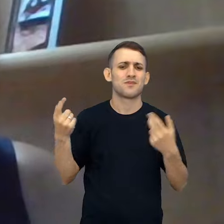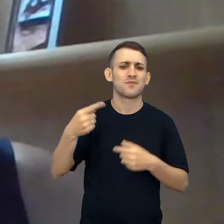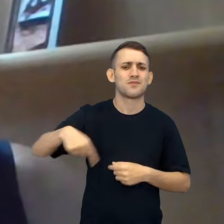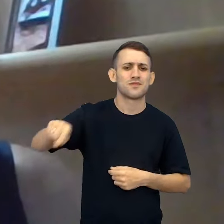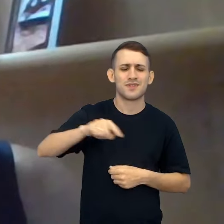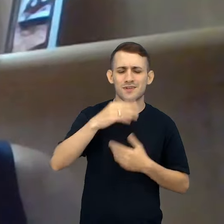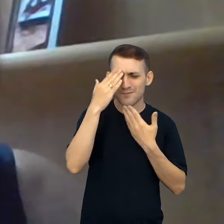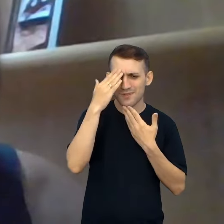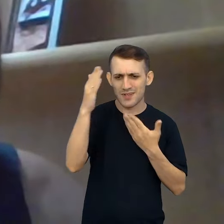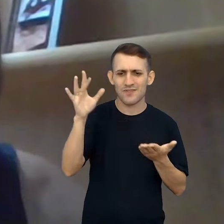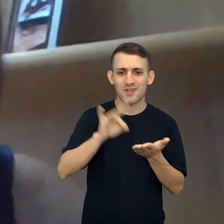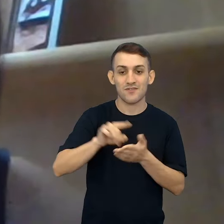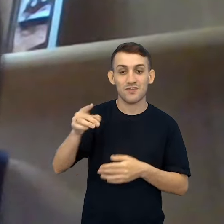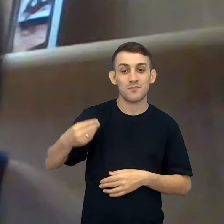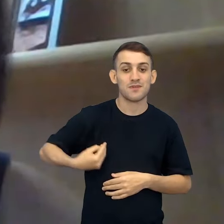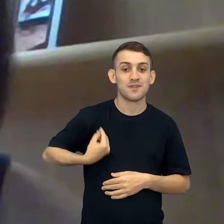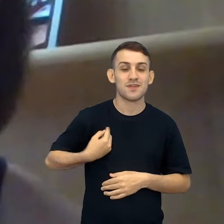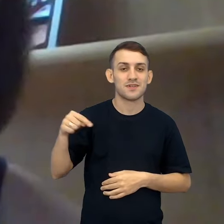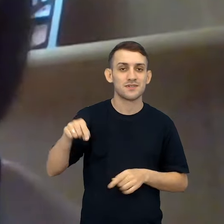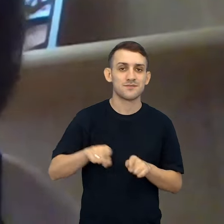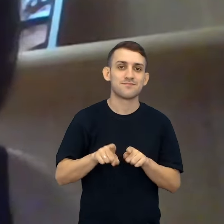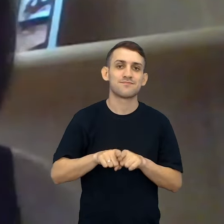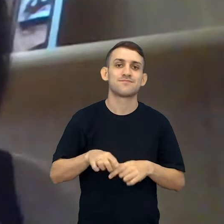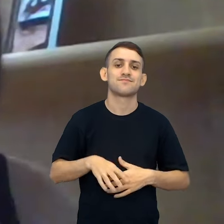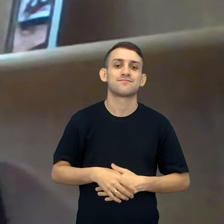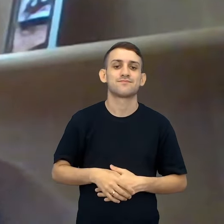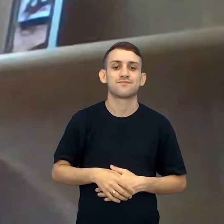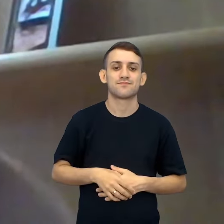Muitíssimo obrigada pela presença e participação.